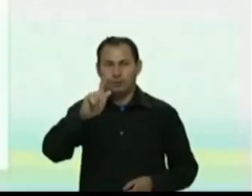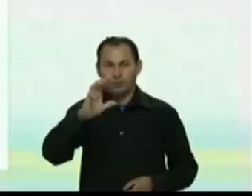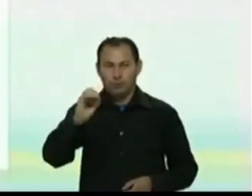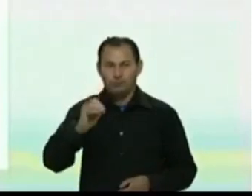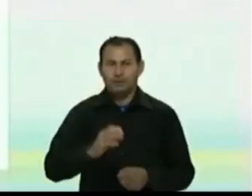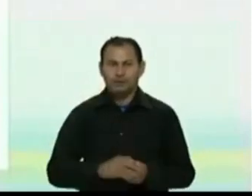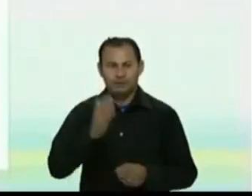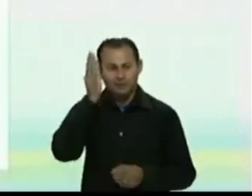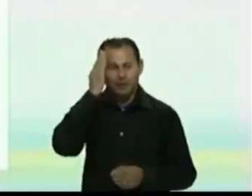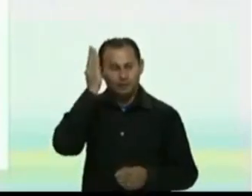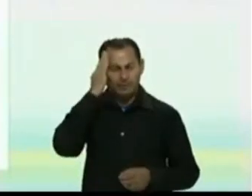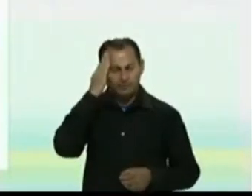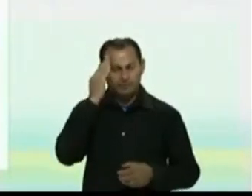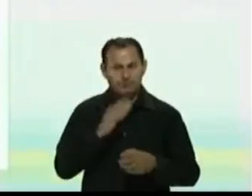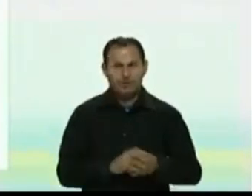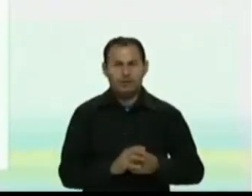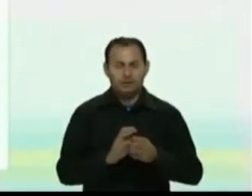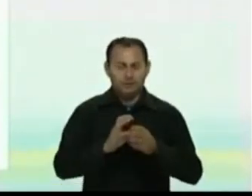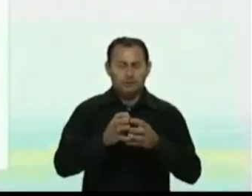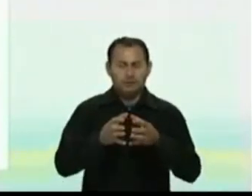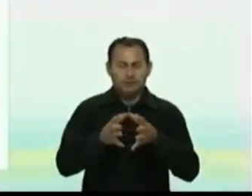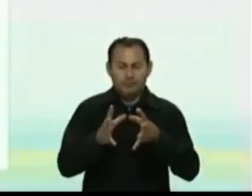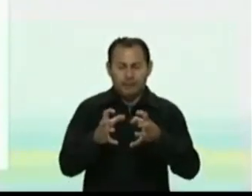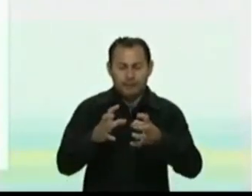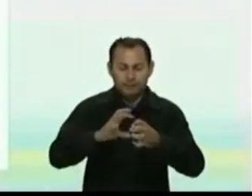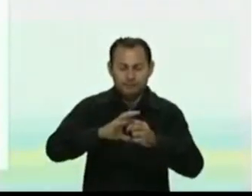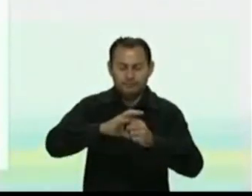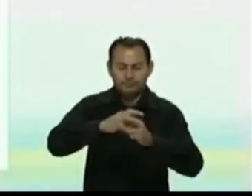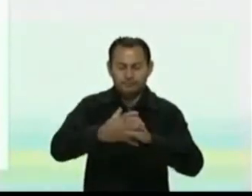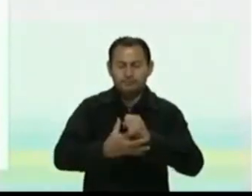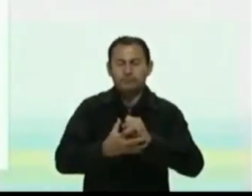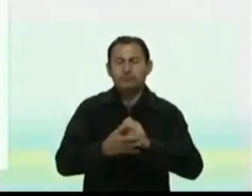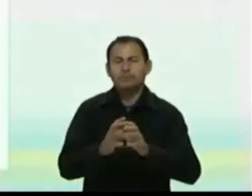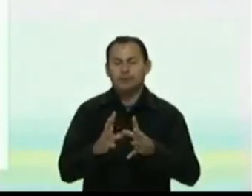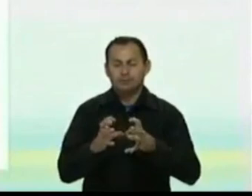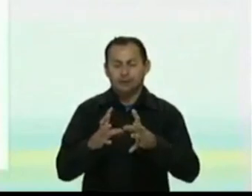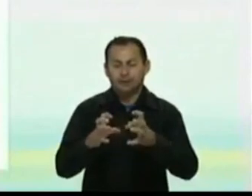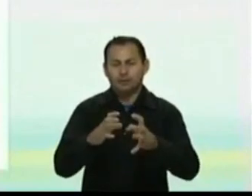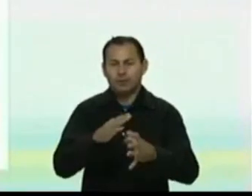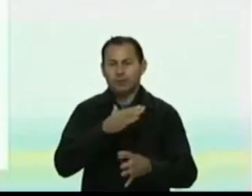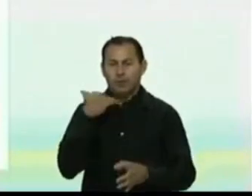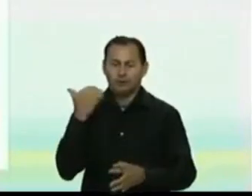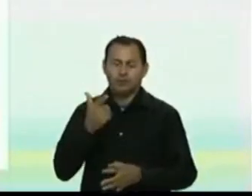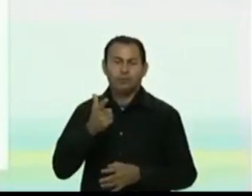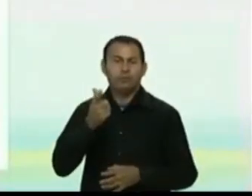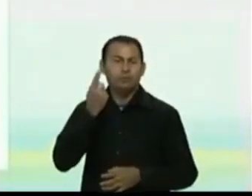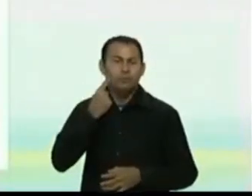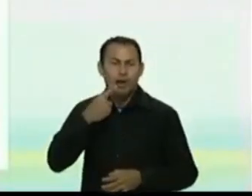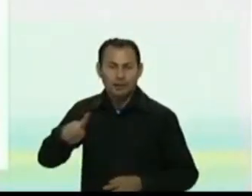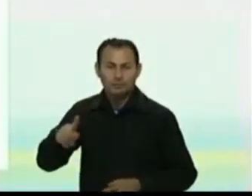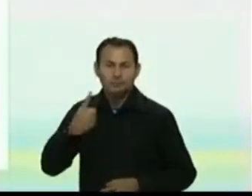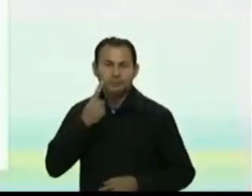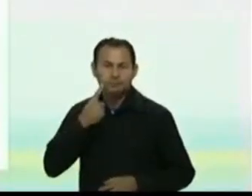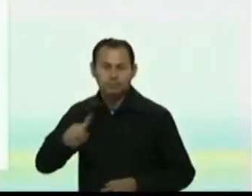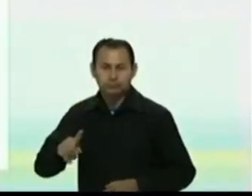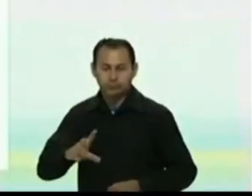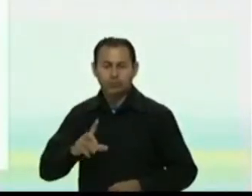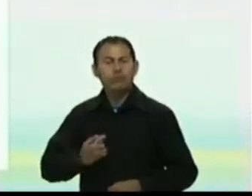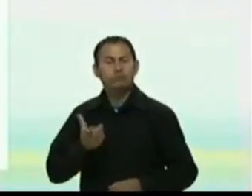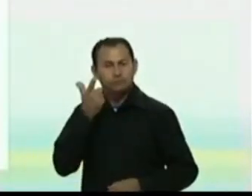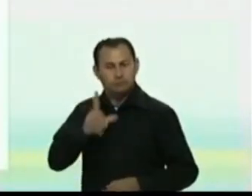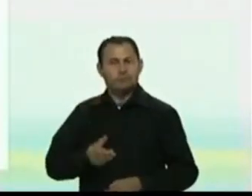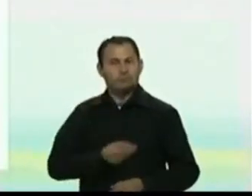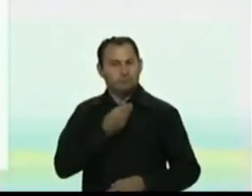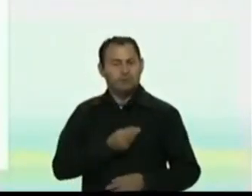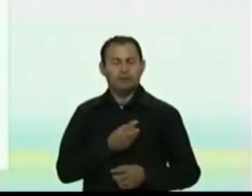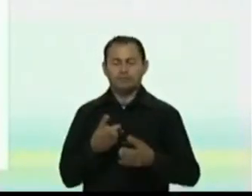da linhagem encapsulada, quando as bactérias estão mortas, o rato consegue viver. E aí fizeram o quê? Juntaram essas